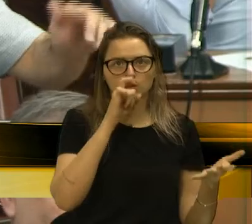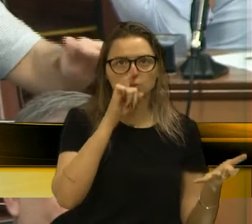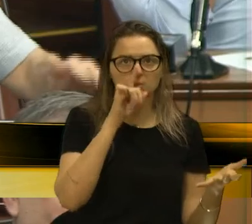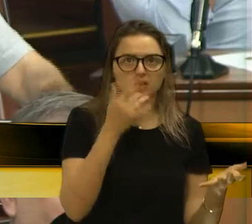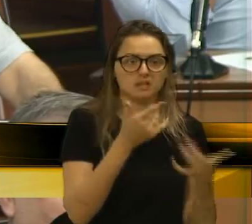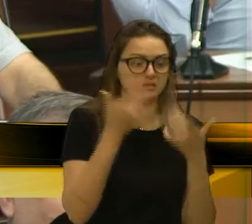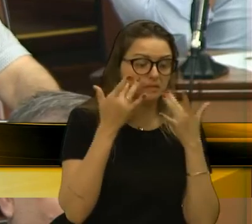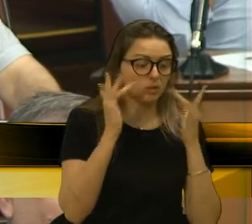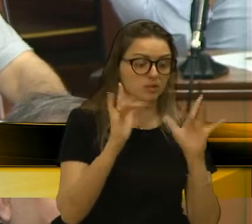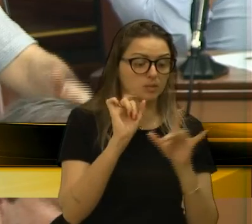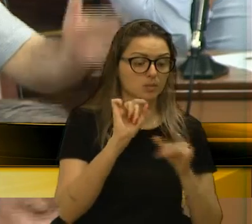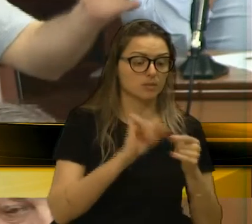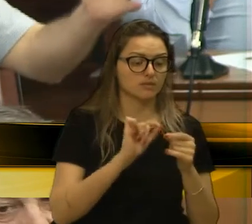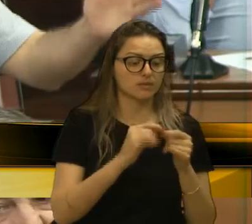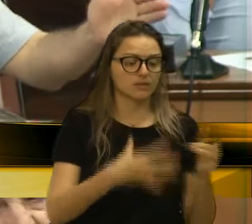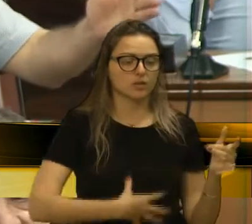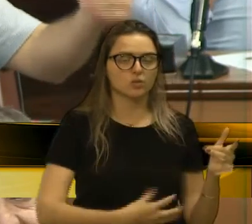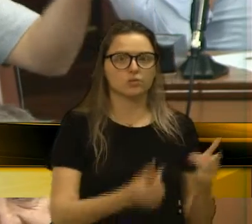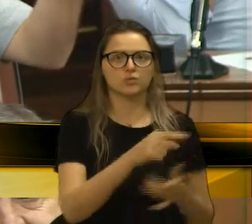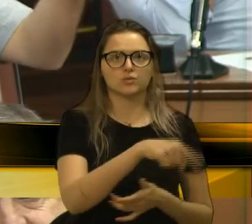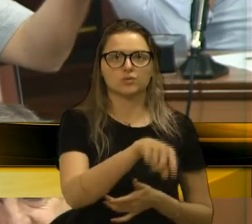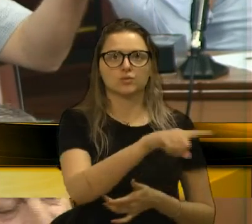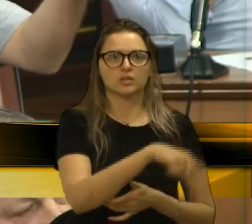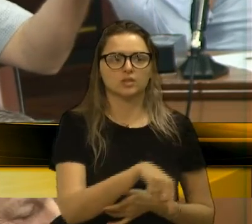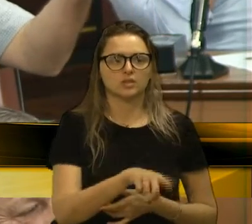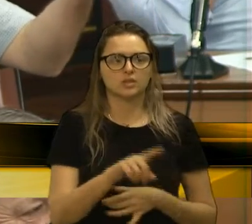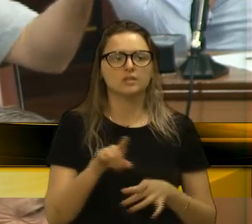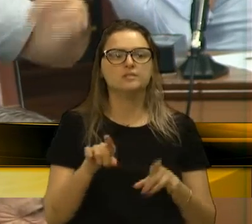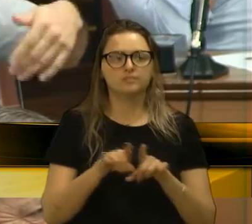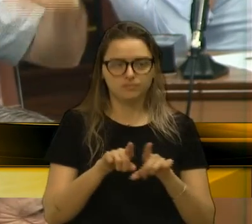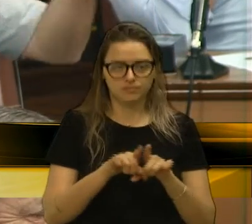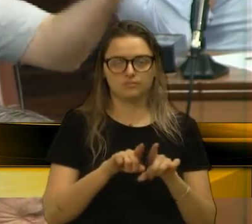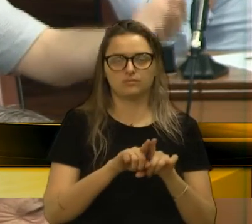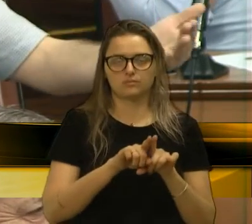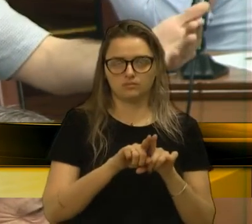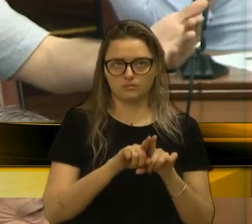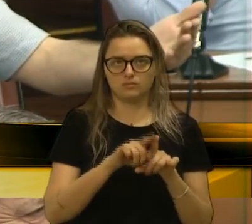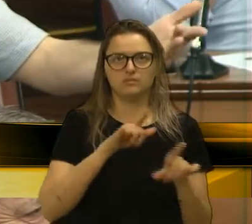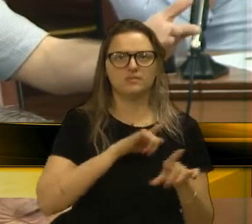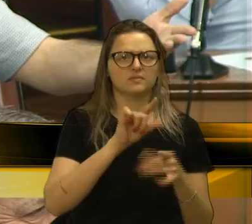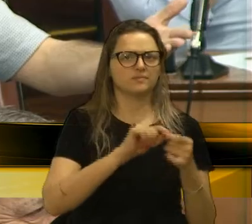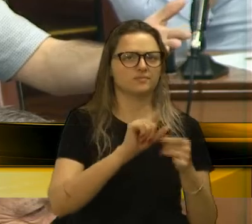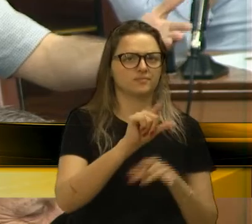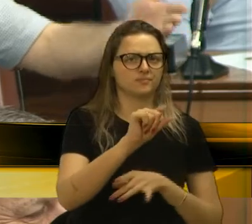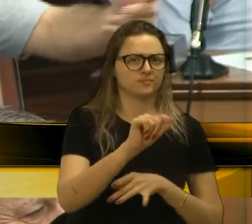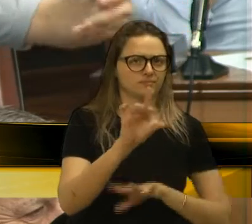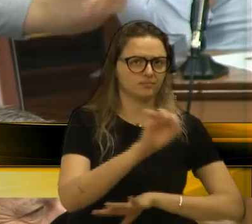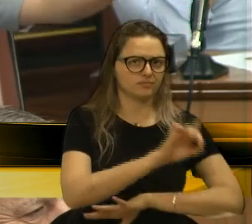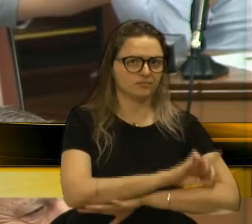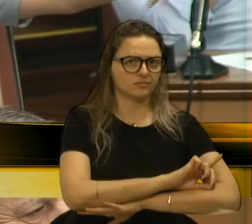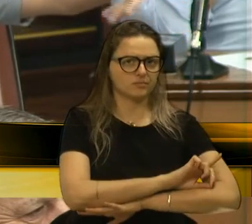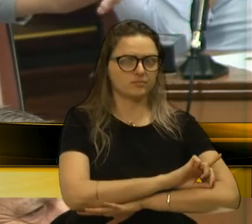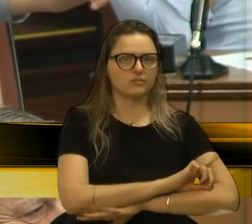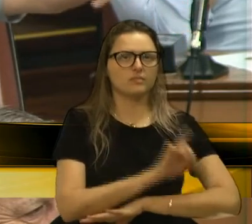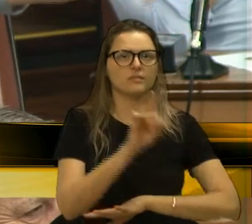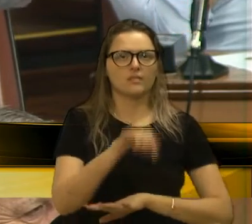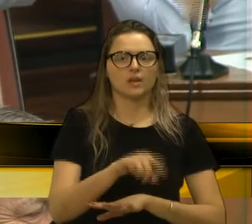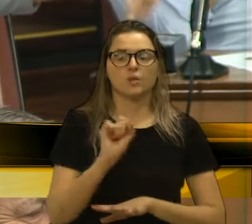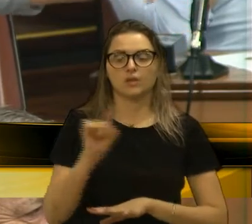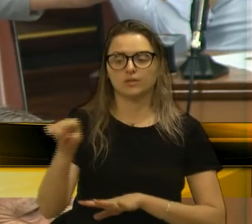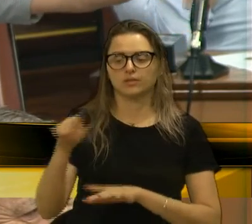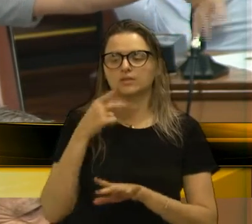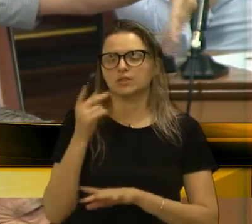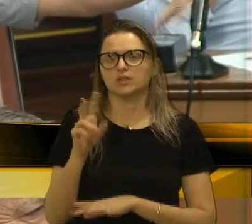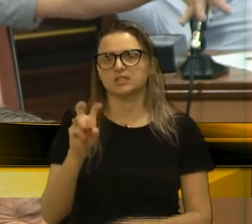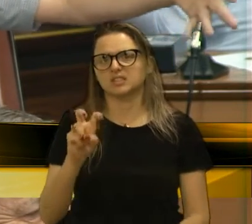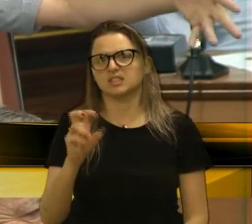sem nenhuma orientação, justamente por suspender um único dia a aula, os pais no mínimo uns 10 dias, né? Então, justamente o senhor falou, só